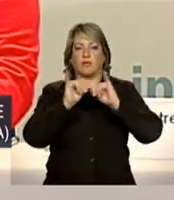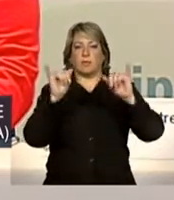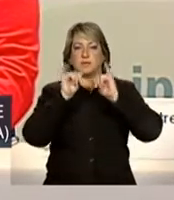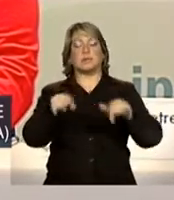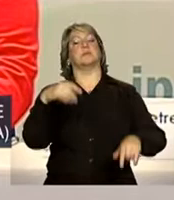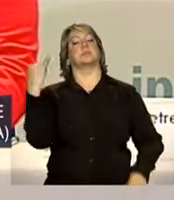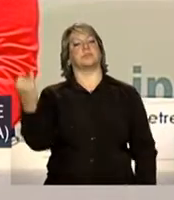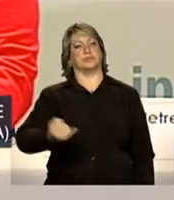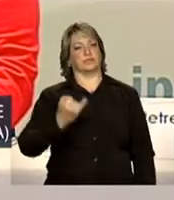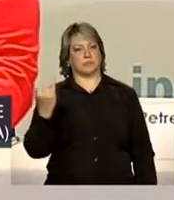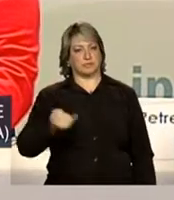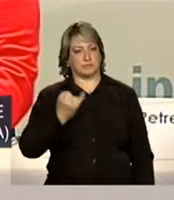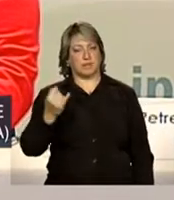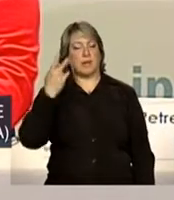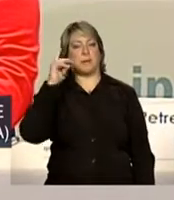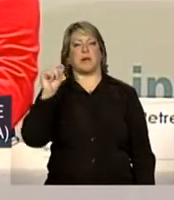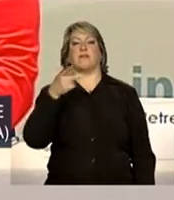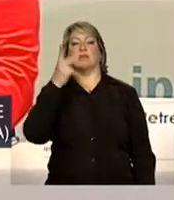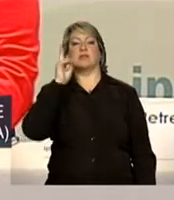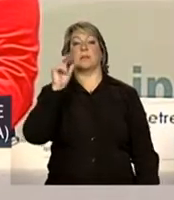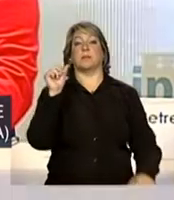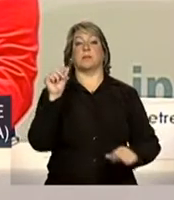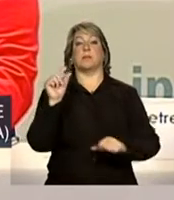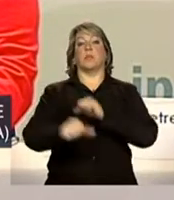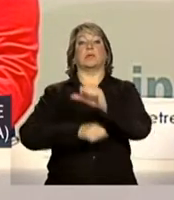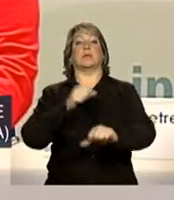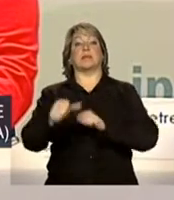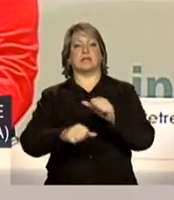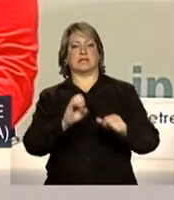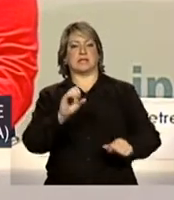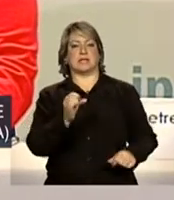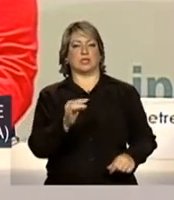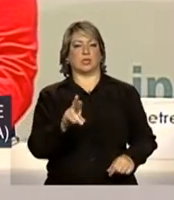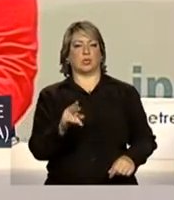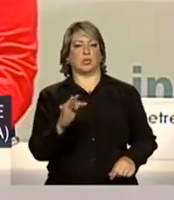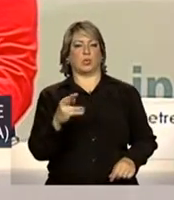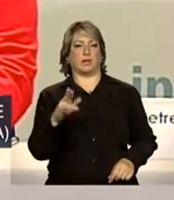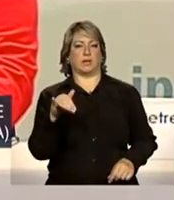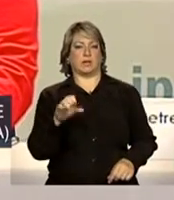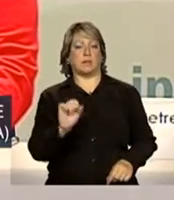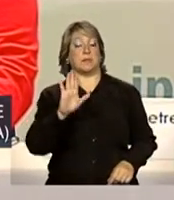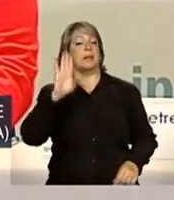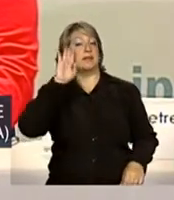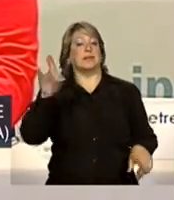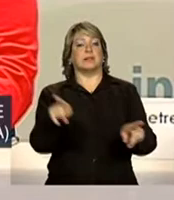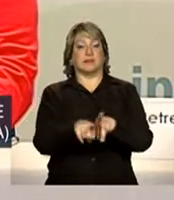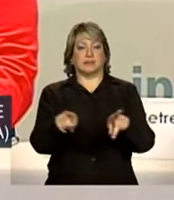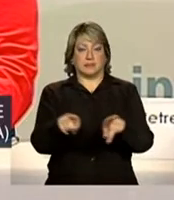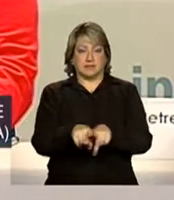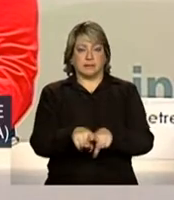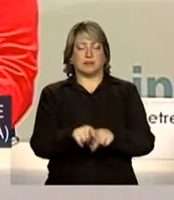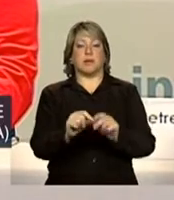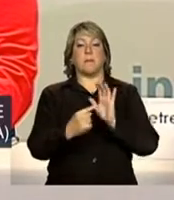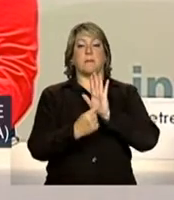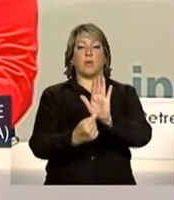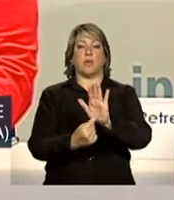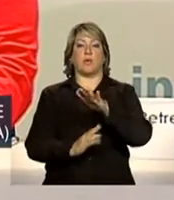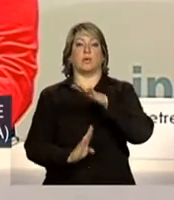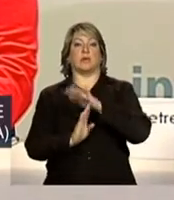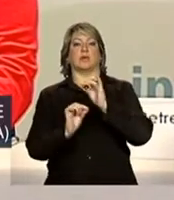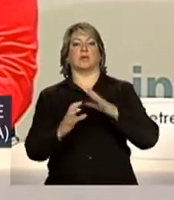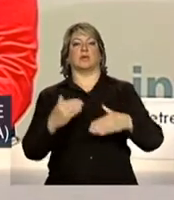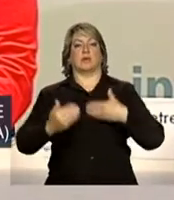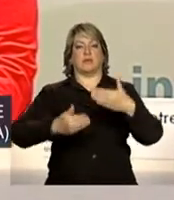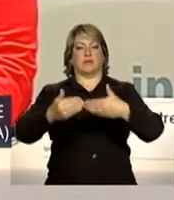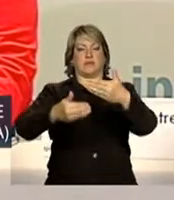sido importante para destacar as mudanças estruturais, mas também é fundamental para mostrar os limites do avanço e